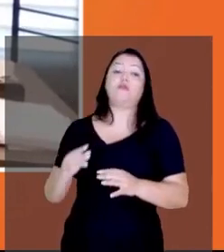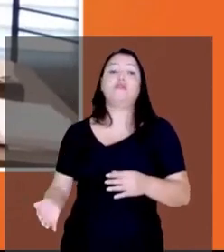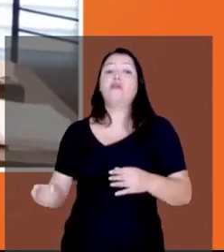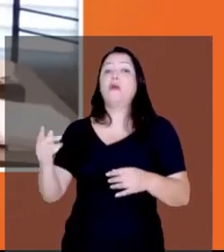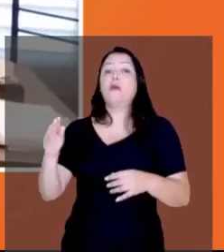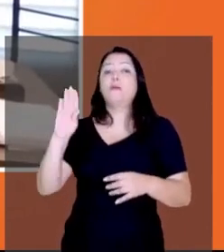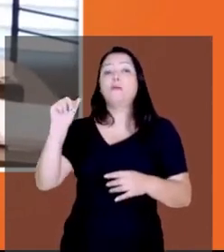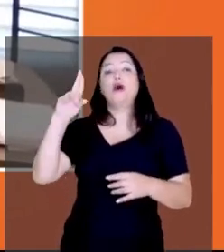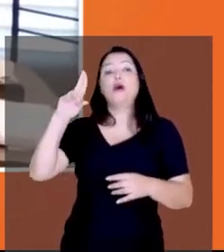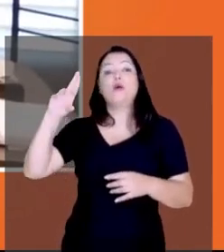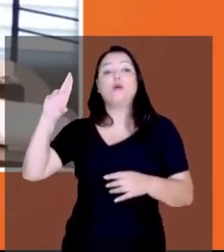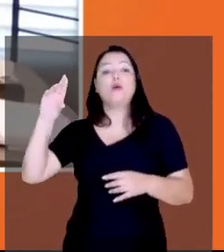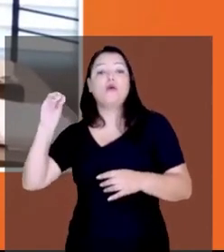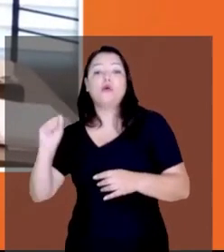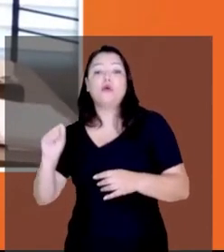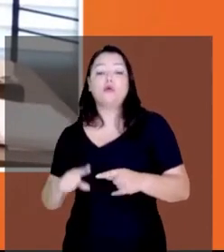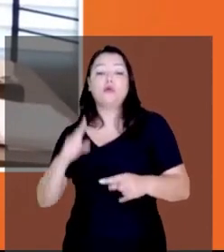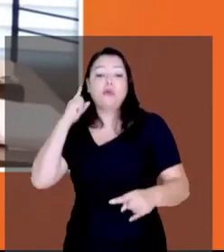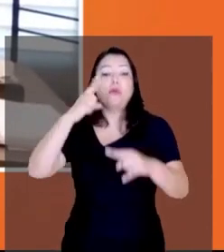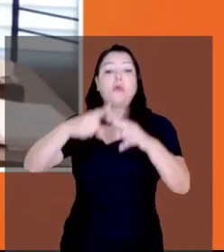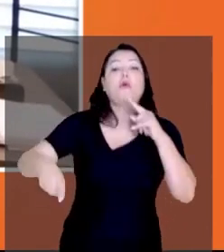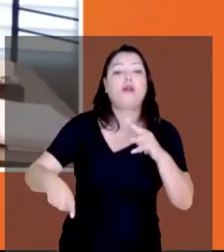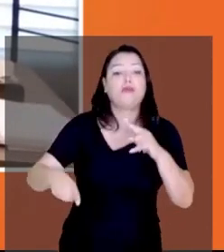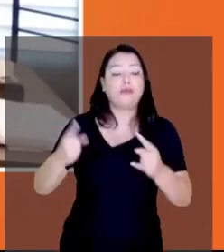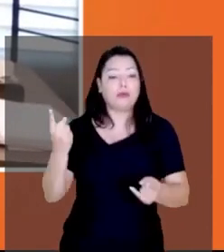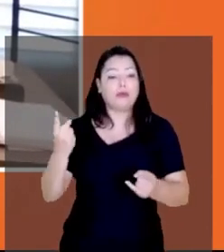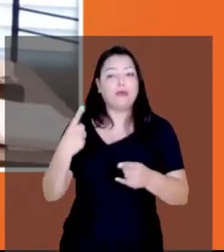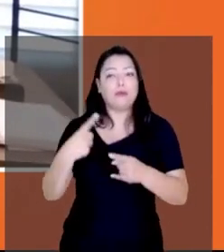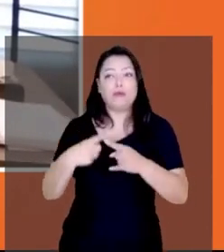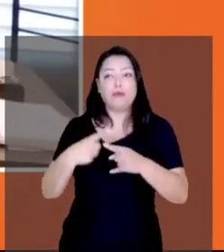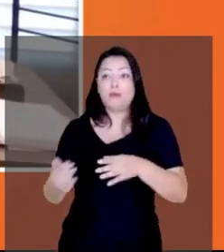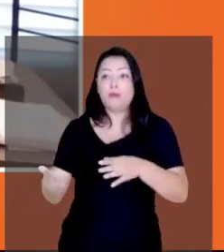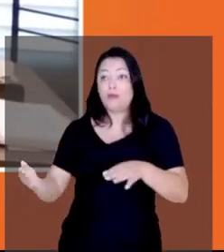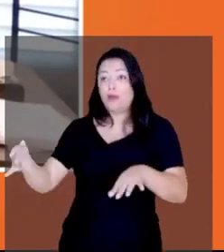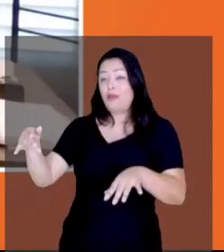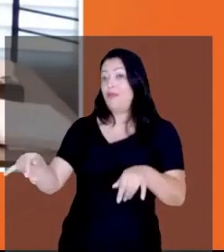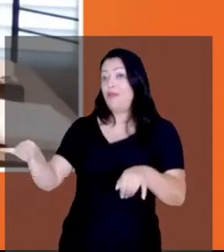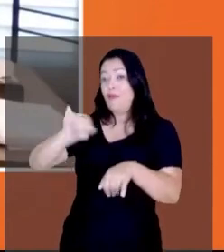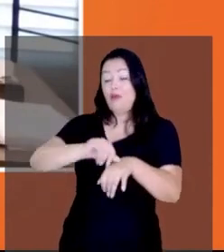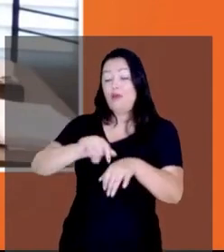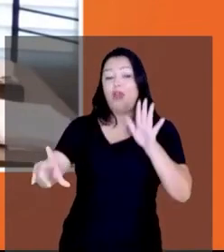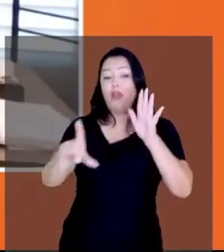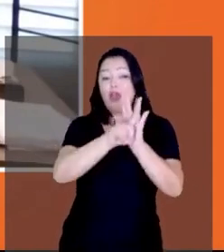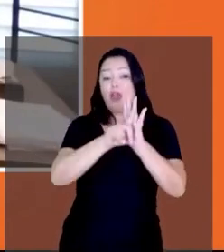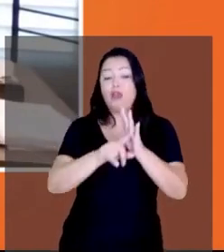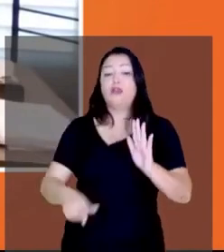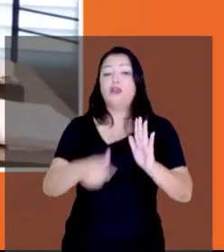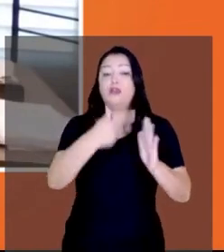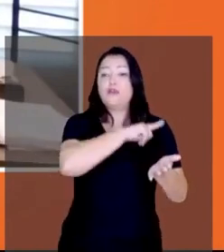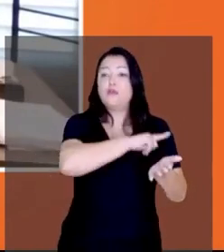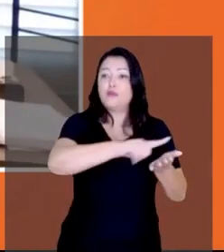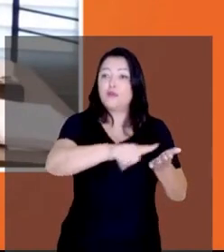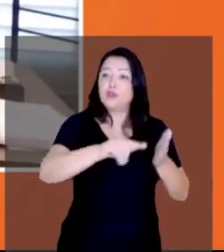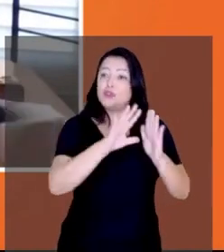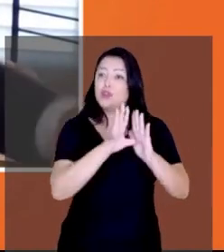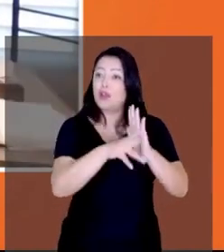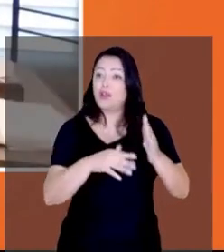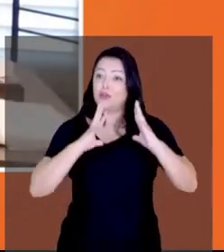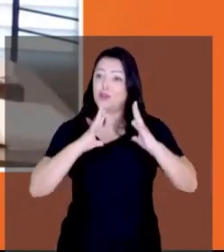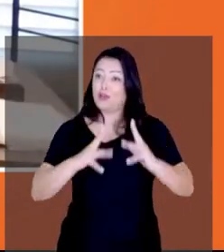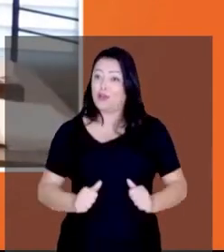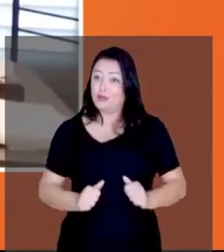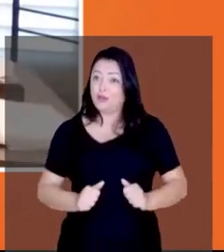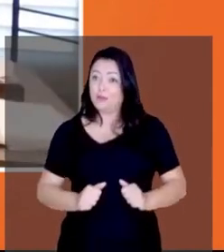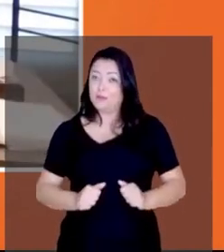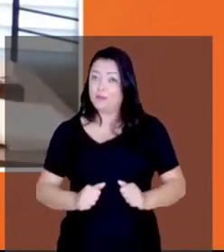nasce com ela e a gente cria durante o processo de vida. Por isso é que eu estou aqui agora livre e solto,